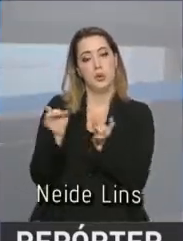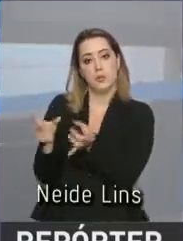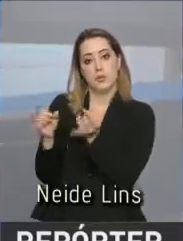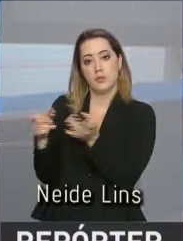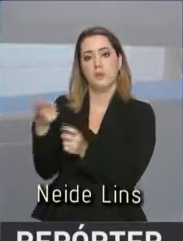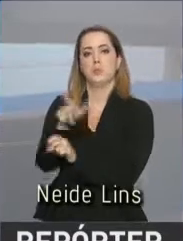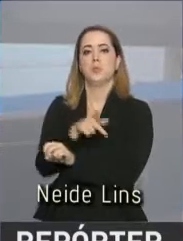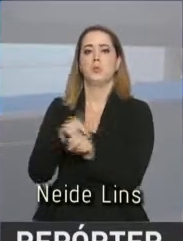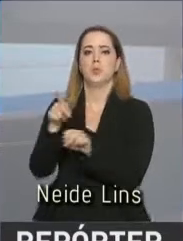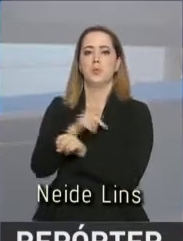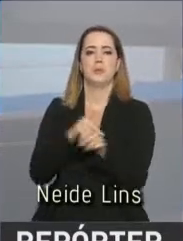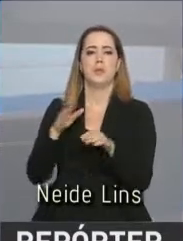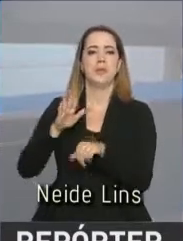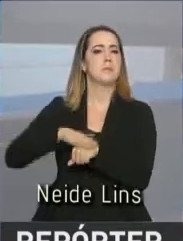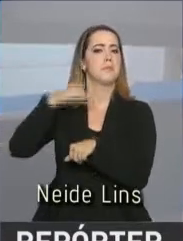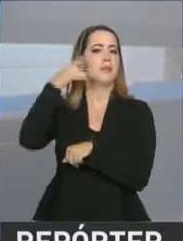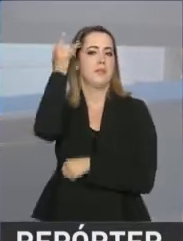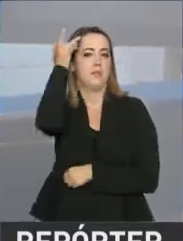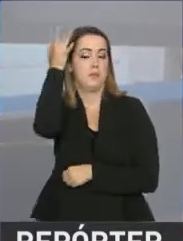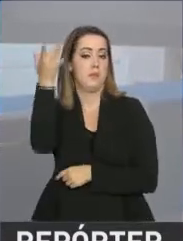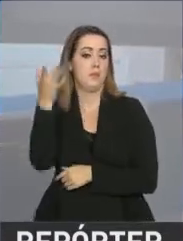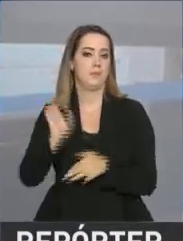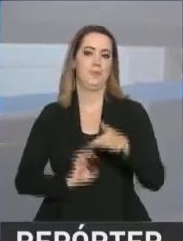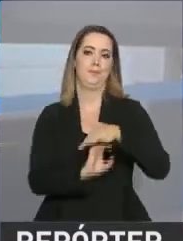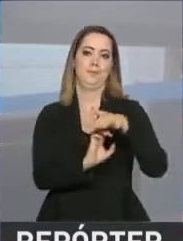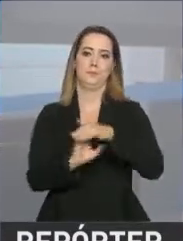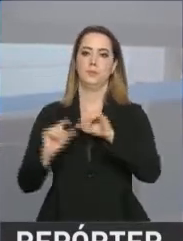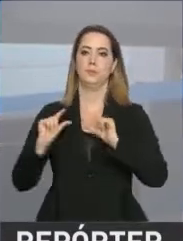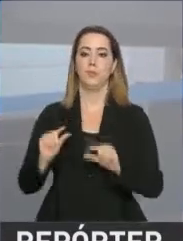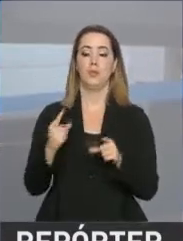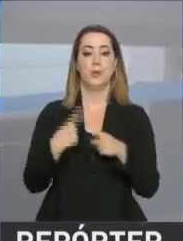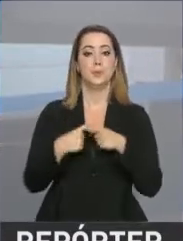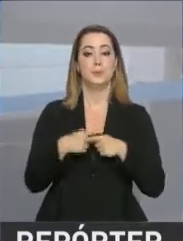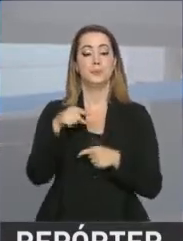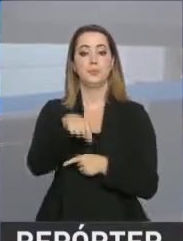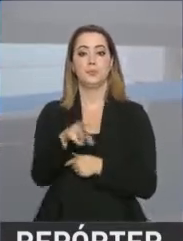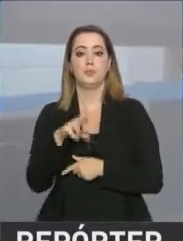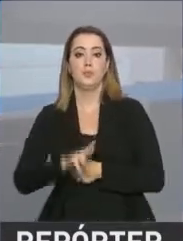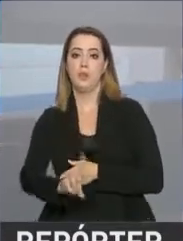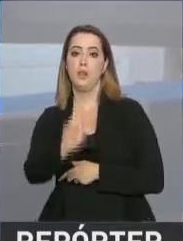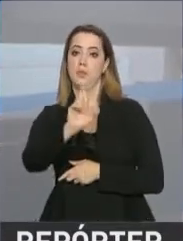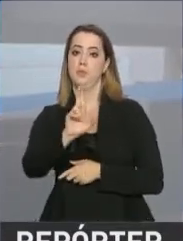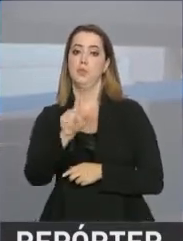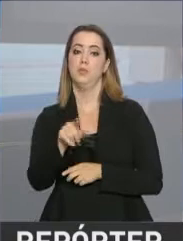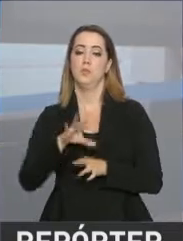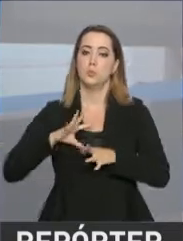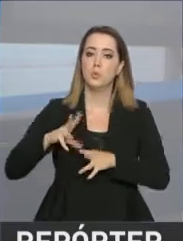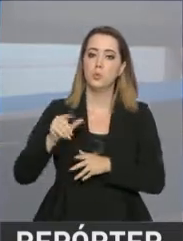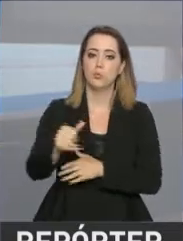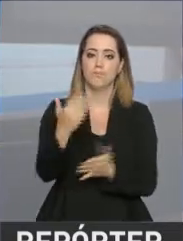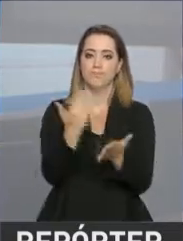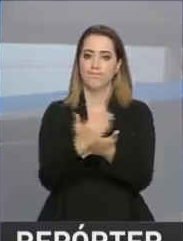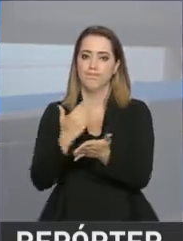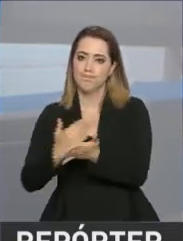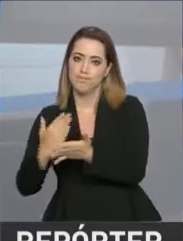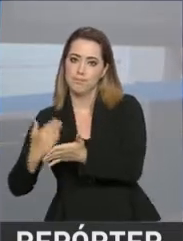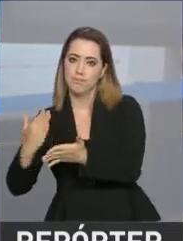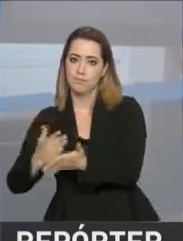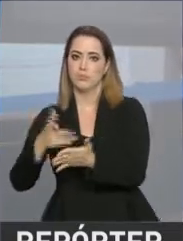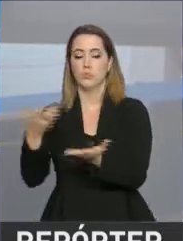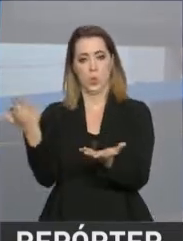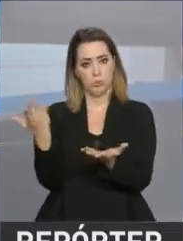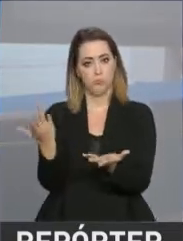mais fácil para as micro e pequenas empresas. Até então, elas eram responsáveis por todas as etapas do processo. Agora,